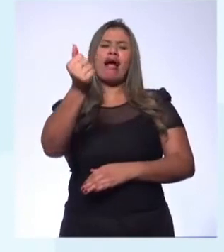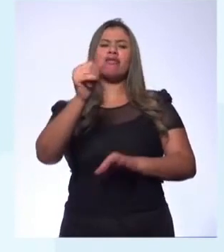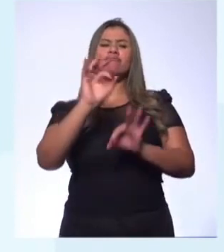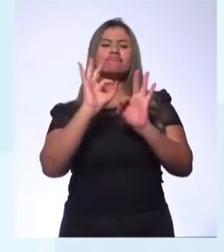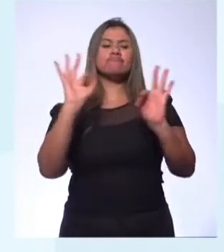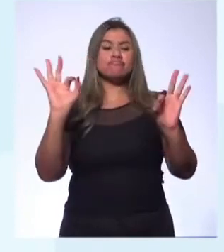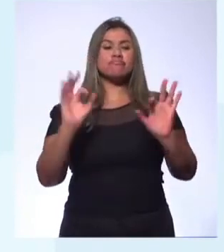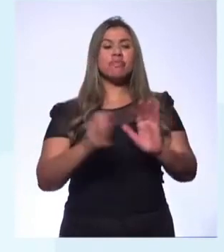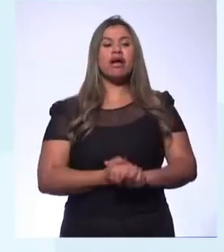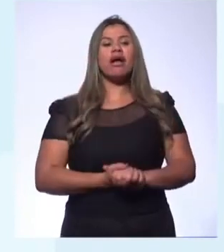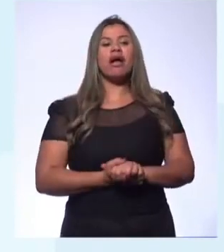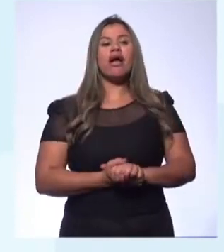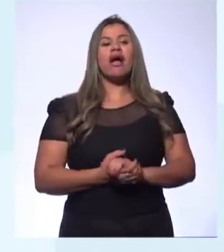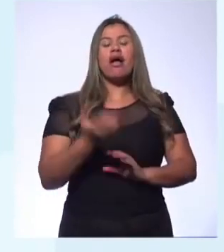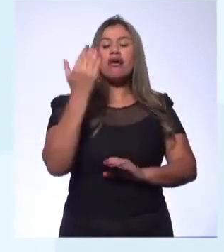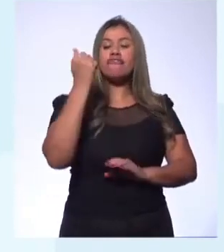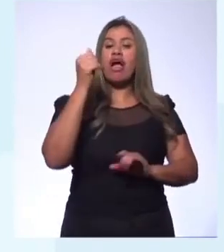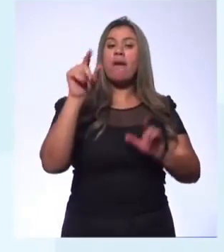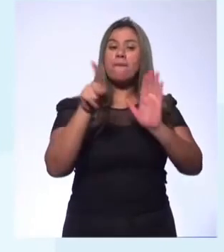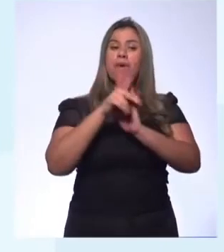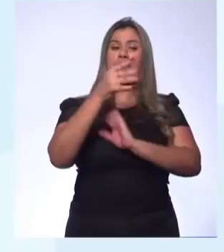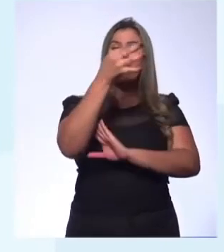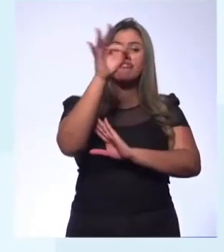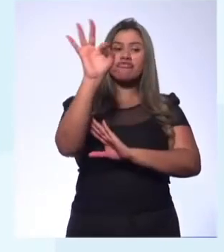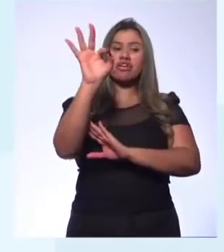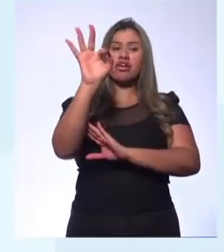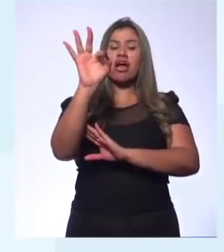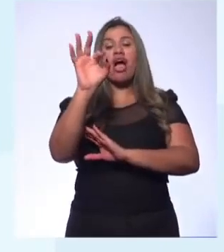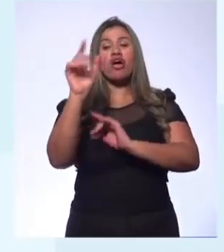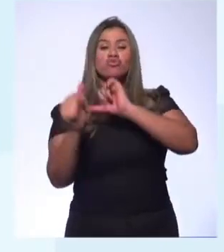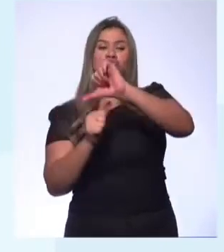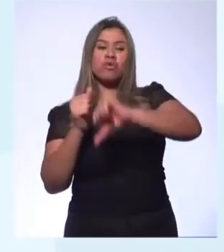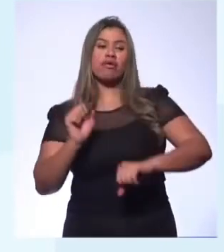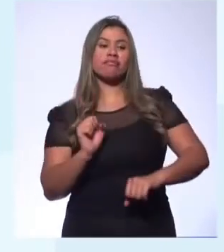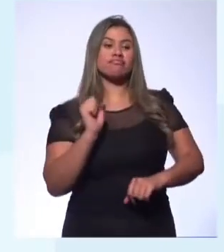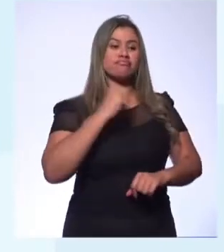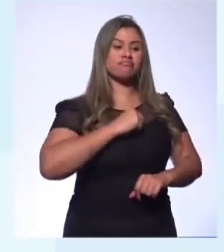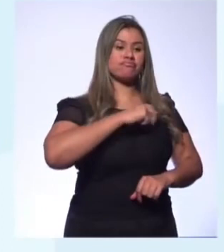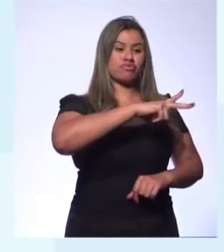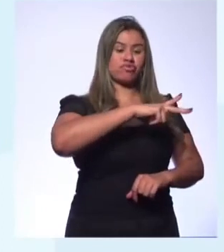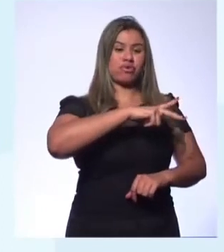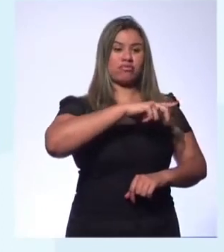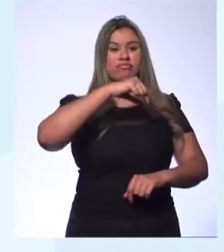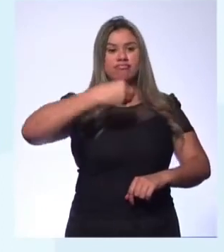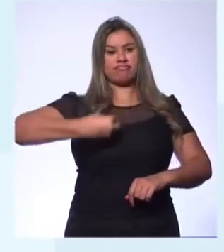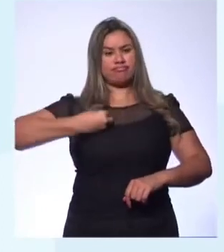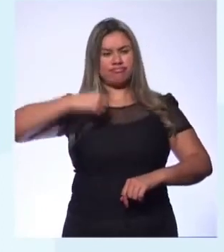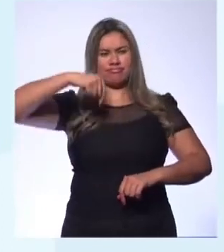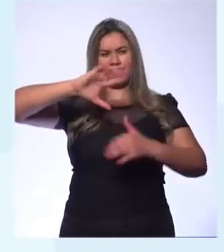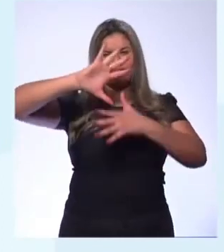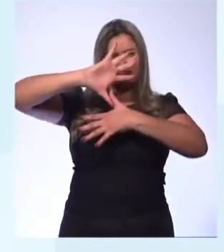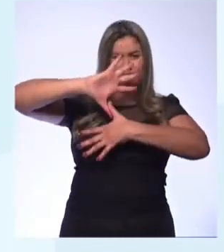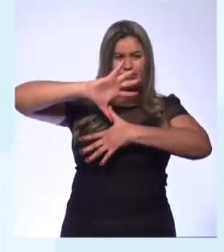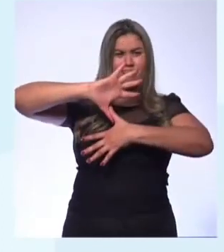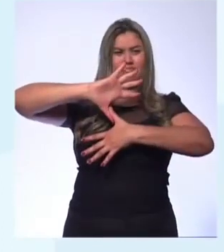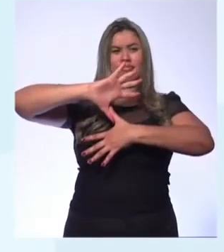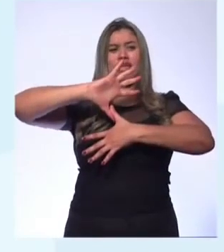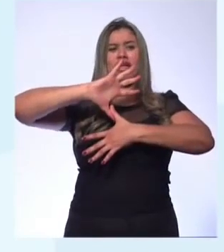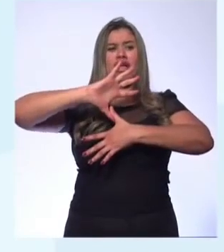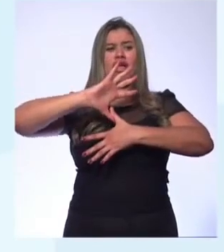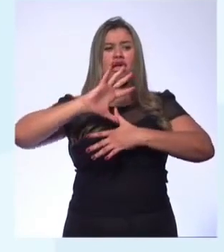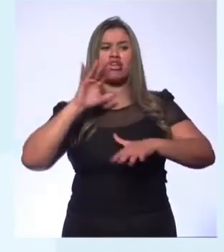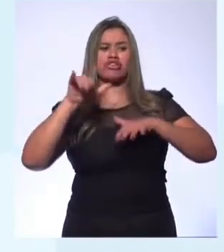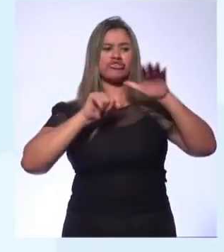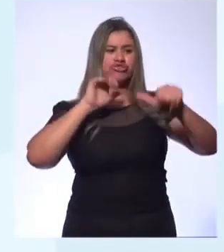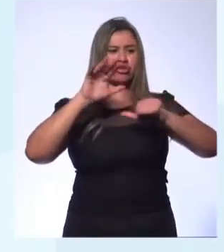ferve. Ela é a viagem na França, agora vai a Portugal. Está aqui na América. Chama-se a isto correr as